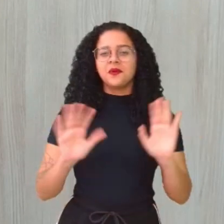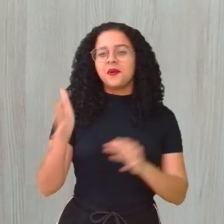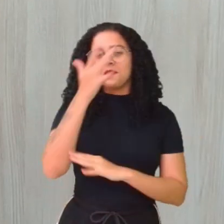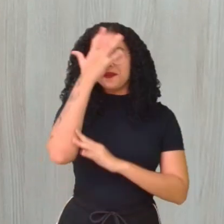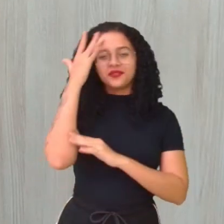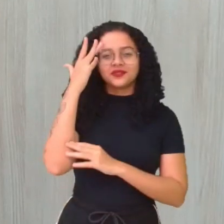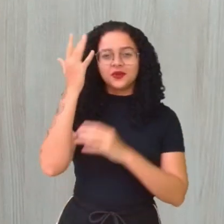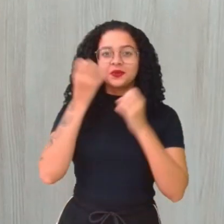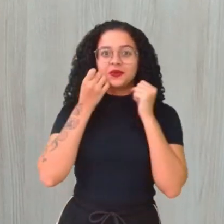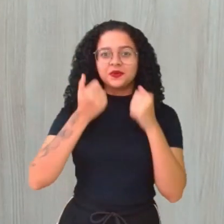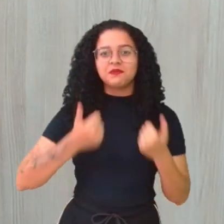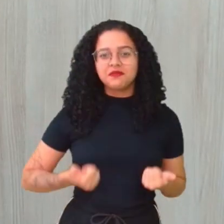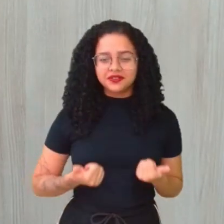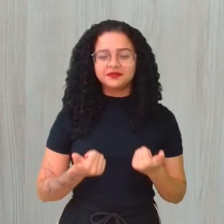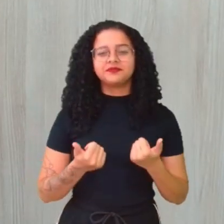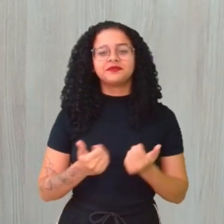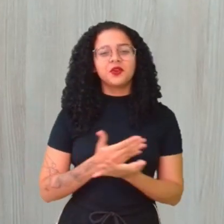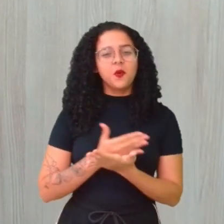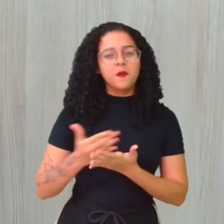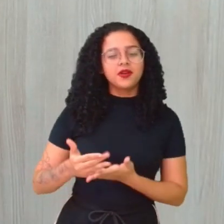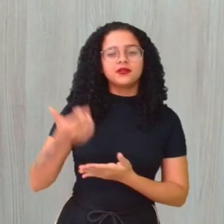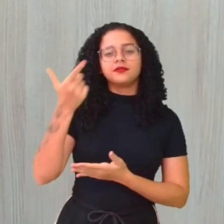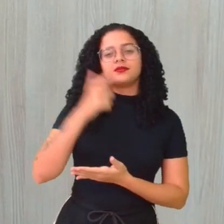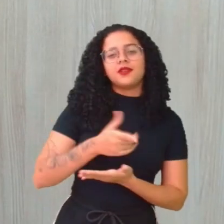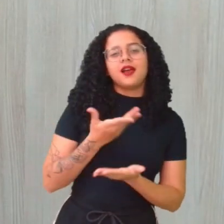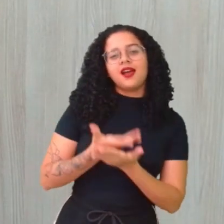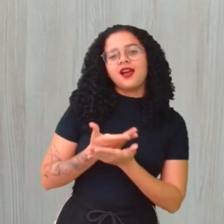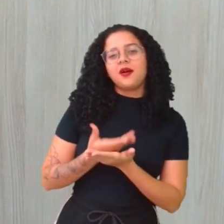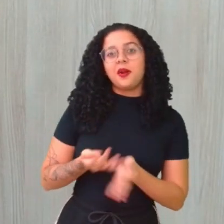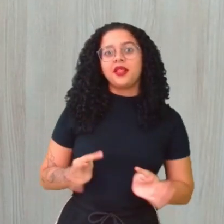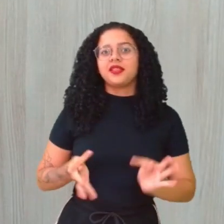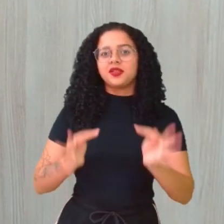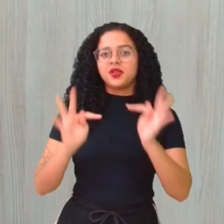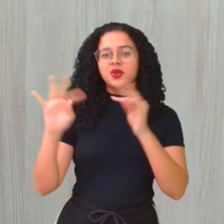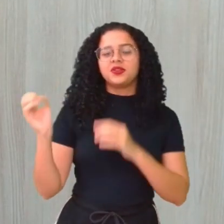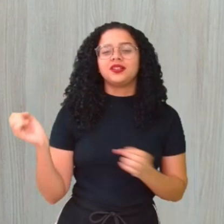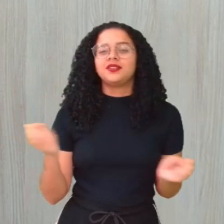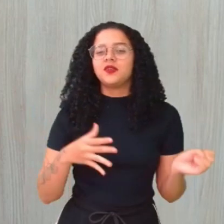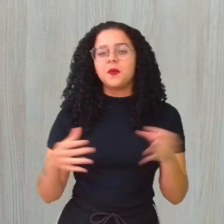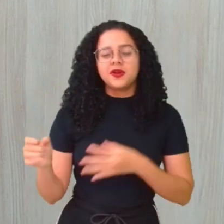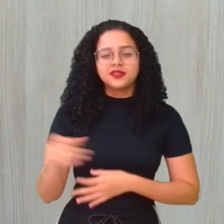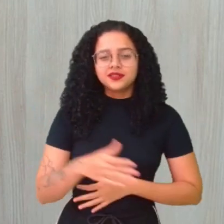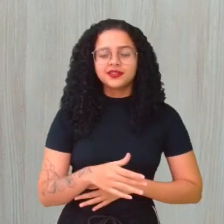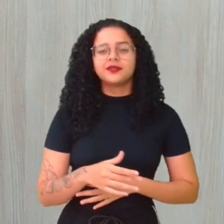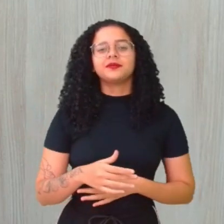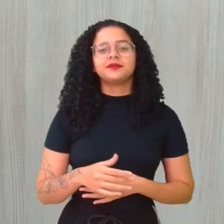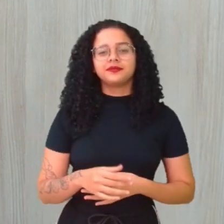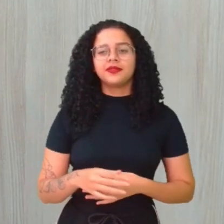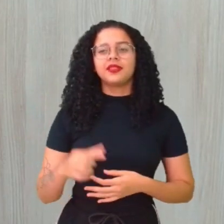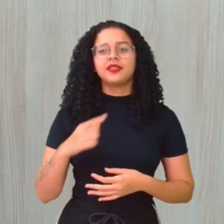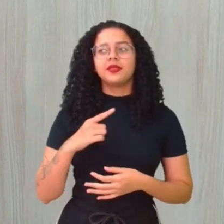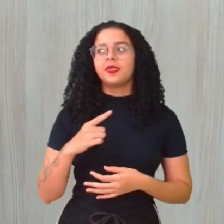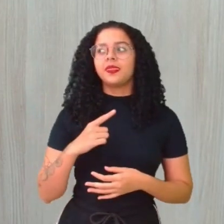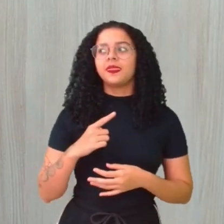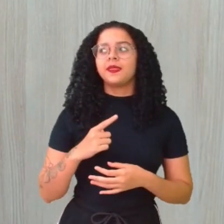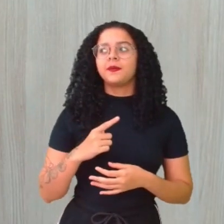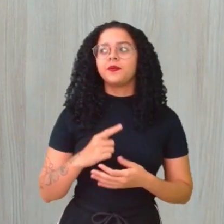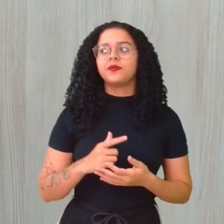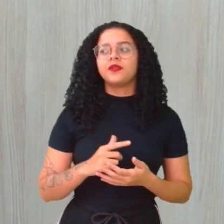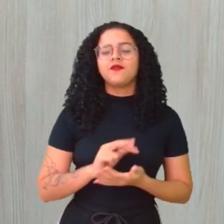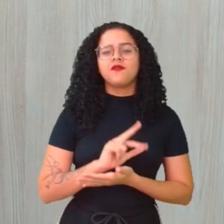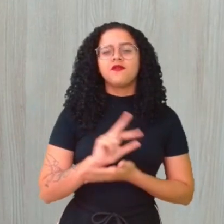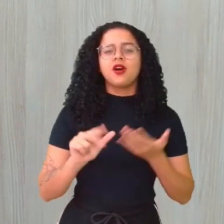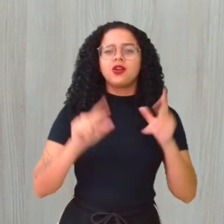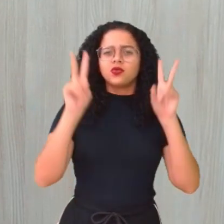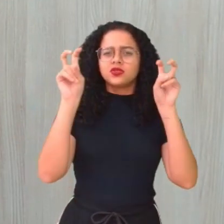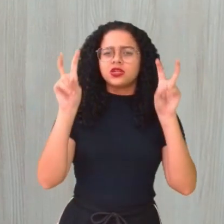Olá pessoal, tudo bem? Iniciando mais uma aula aqui de tecnologia e inovação, onde a gente trata de bastante, assim, uma quantidade de